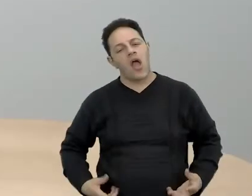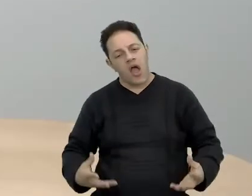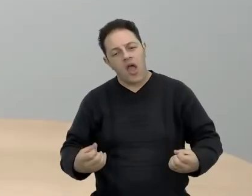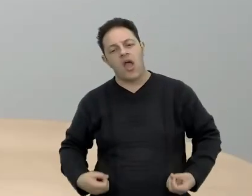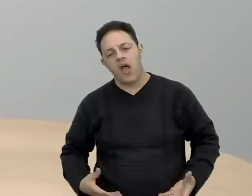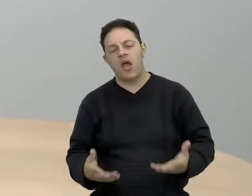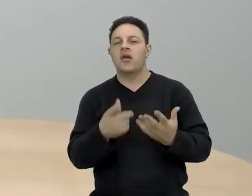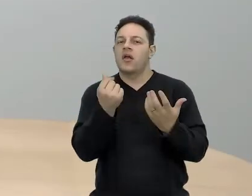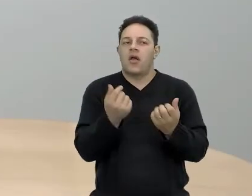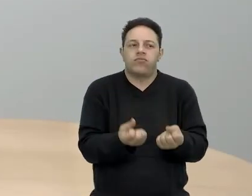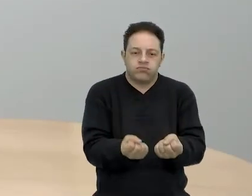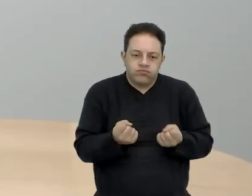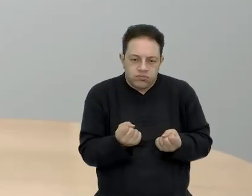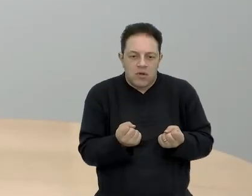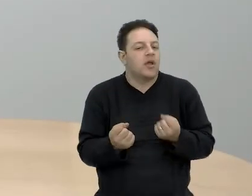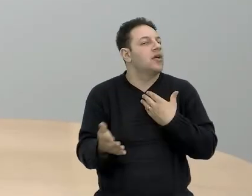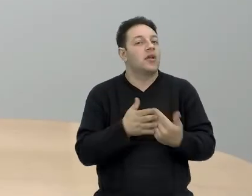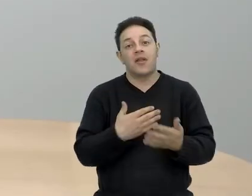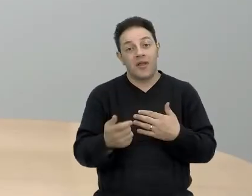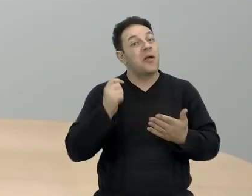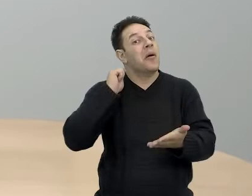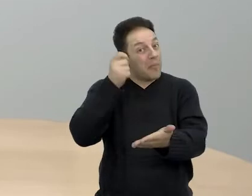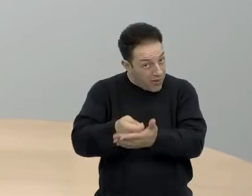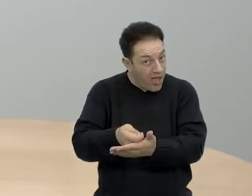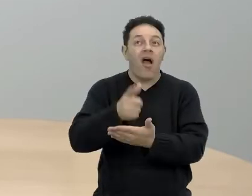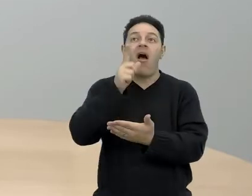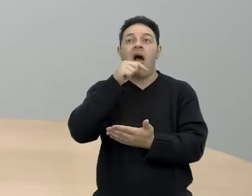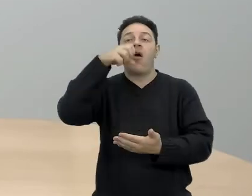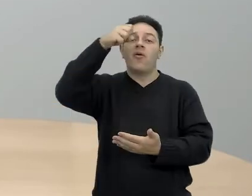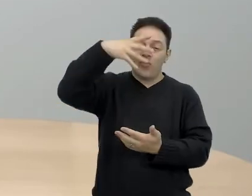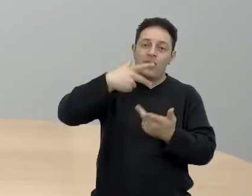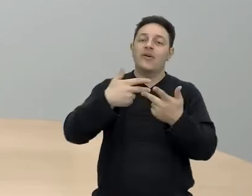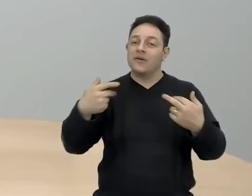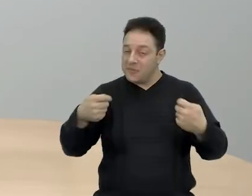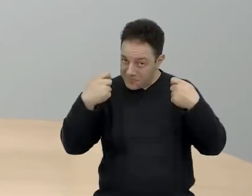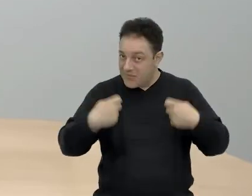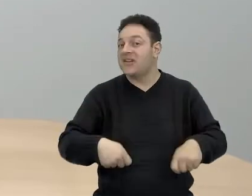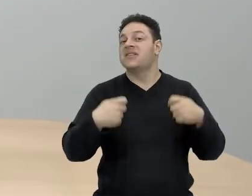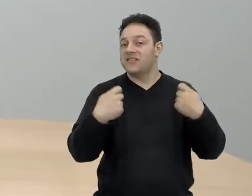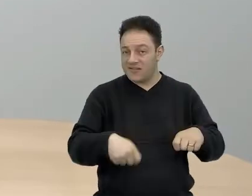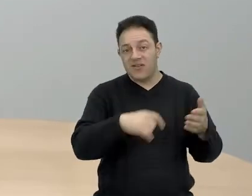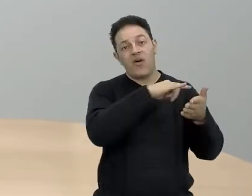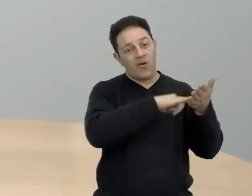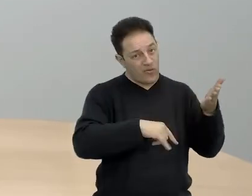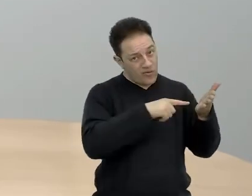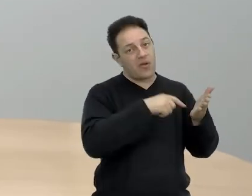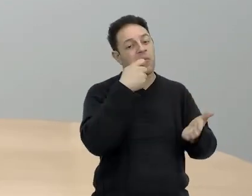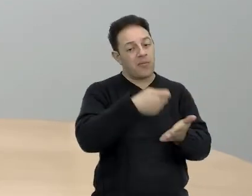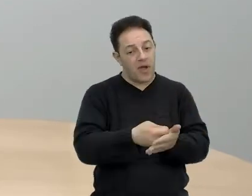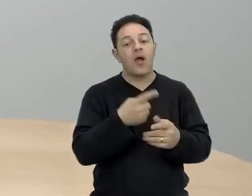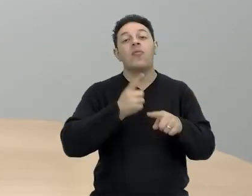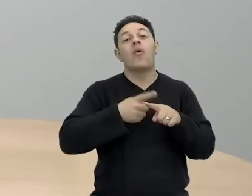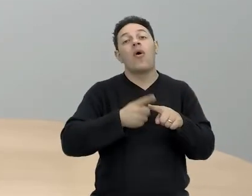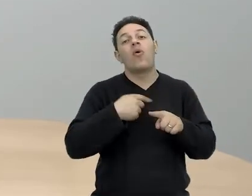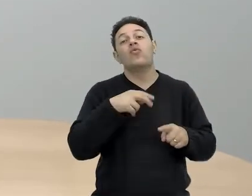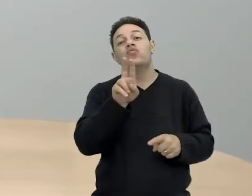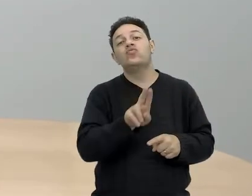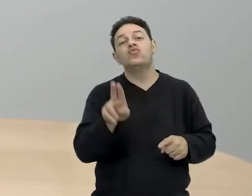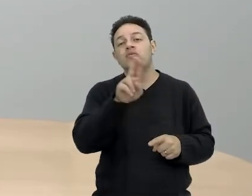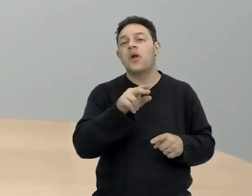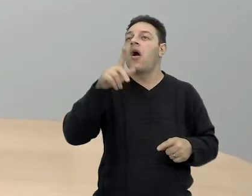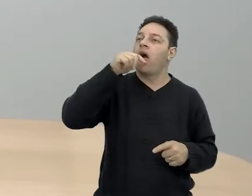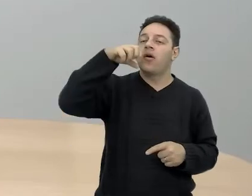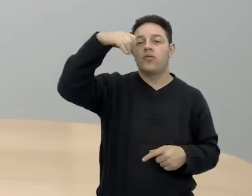pão duro, pagar uma conta a gente precisa pagar. Essas contas, elas são necessárias, elas são contas de consumo e que